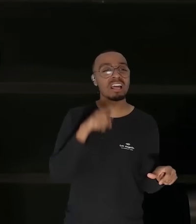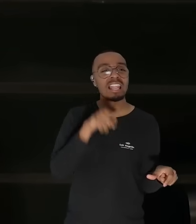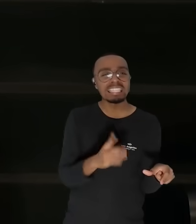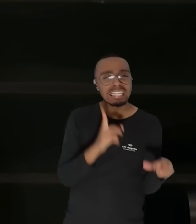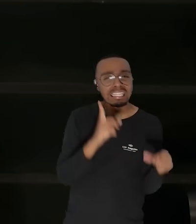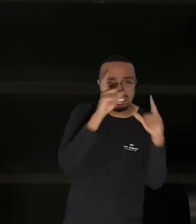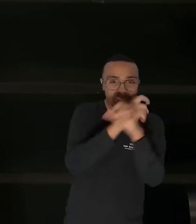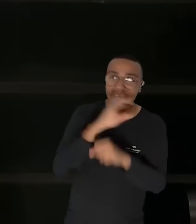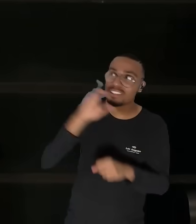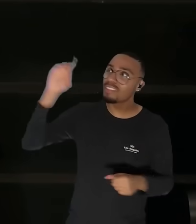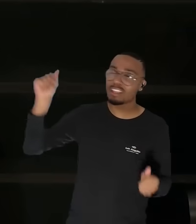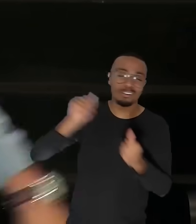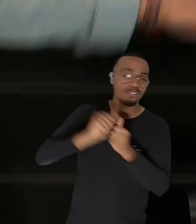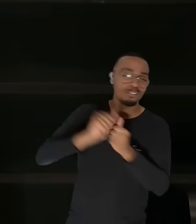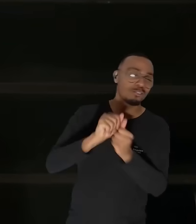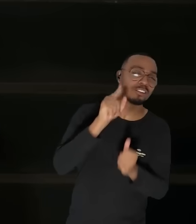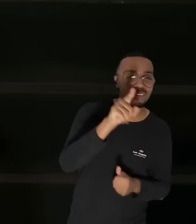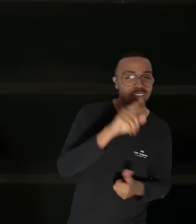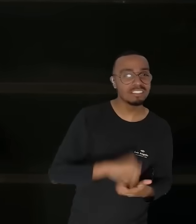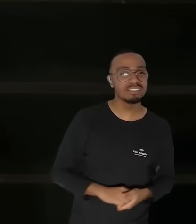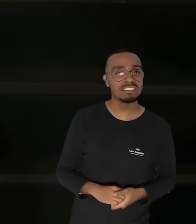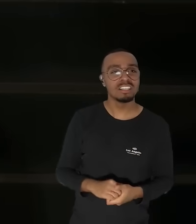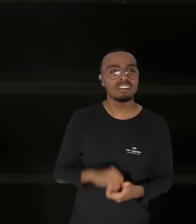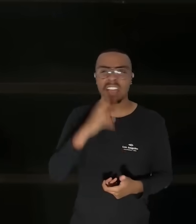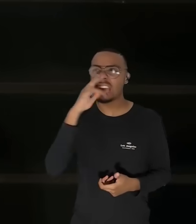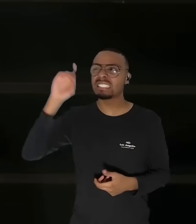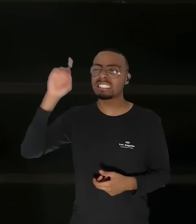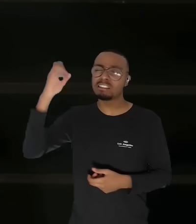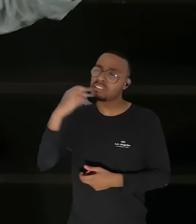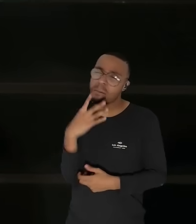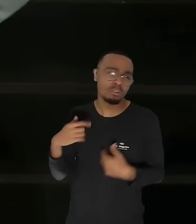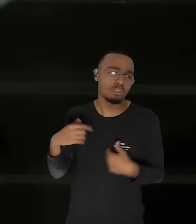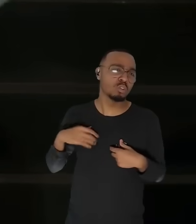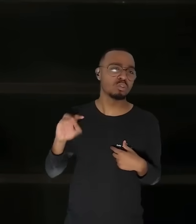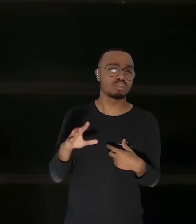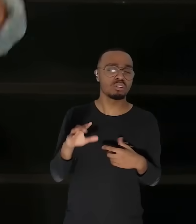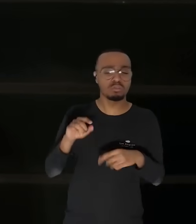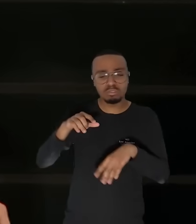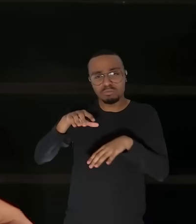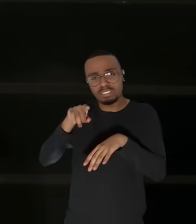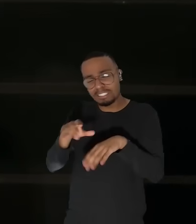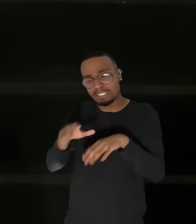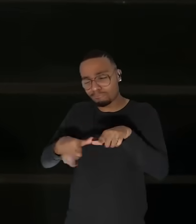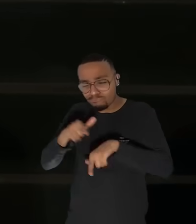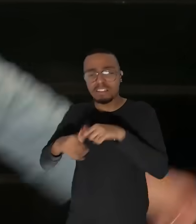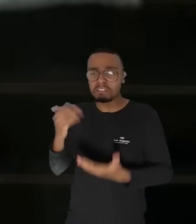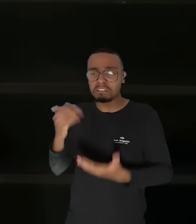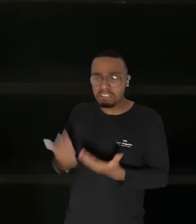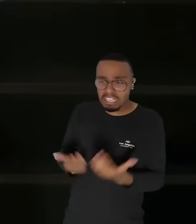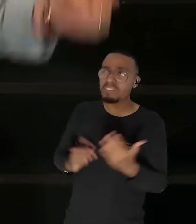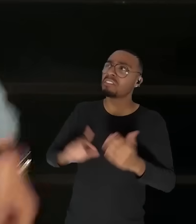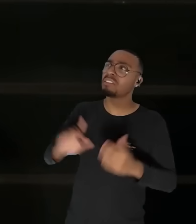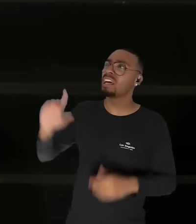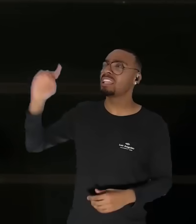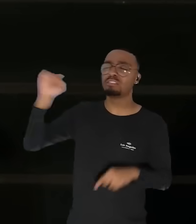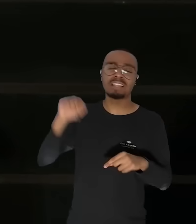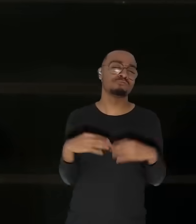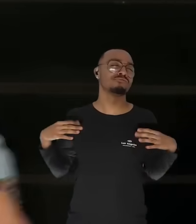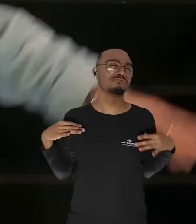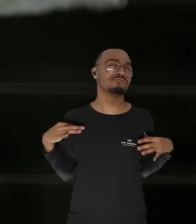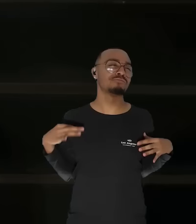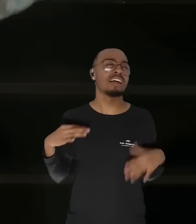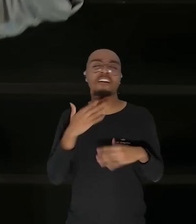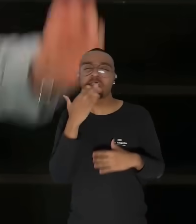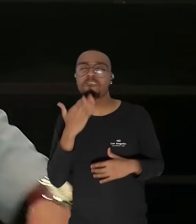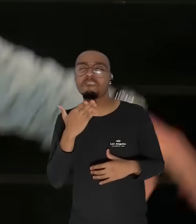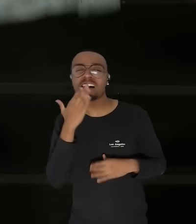trabalho de Deus é quando você bate palma, é quando você levanta mão aqui na igreja, não, o melhor trabalho de Deus é quando o inferno inteiro se levanta ao seu lado, e